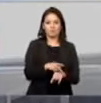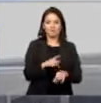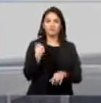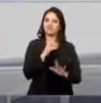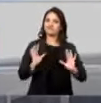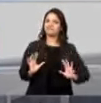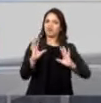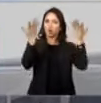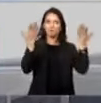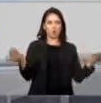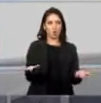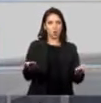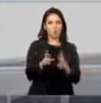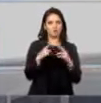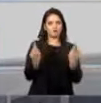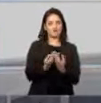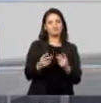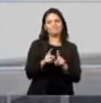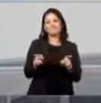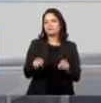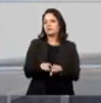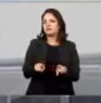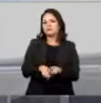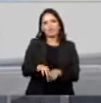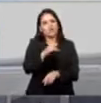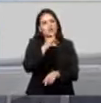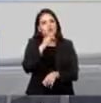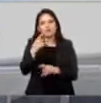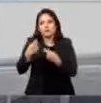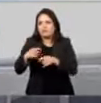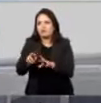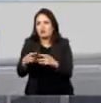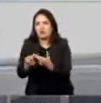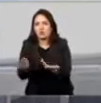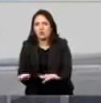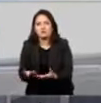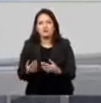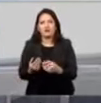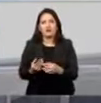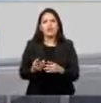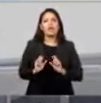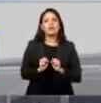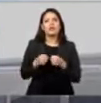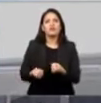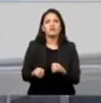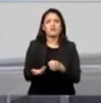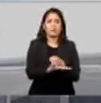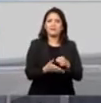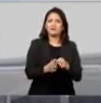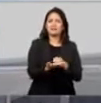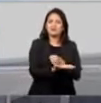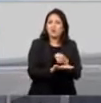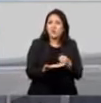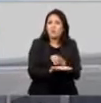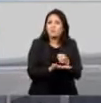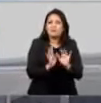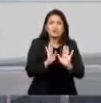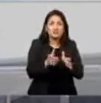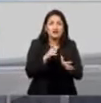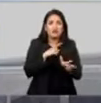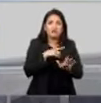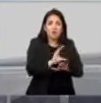encontro, temos também que lamentar a necessidade de nos reunirmos aqui hoje para defender princípios básicos garantidos em nossa Constituição Federal